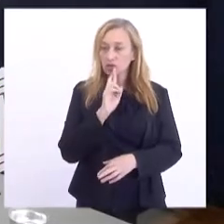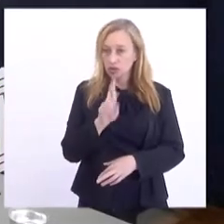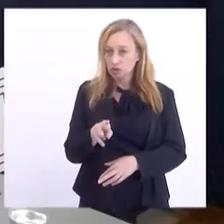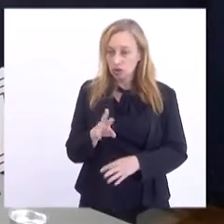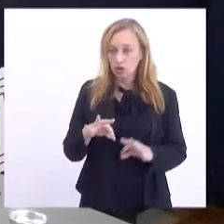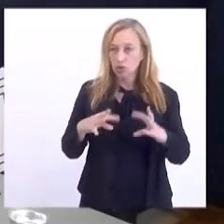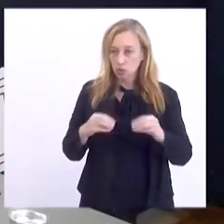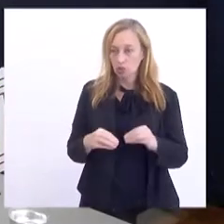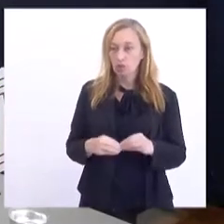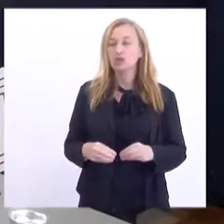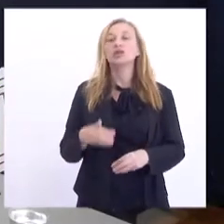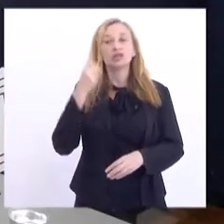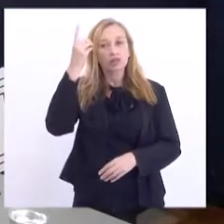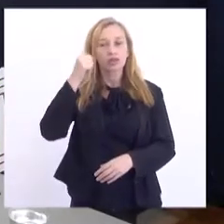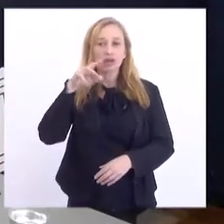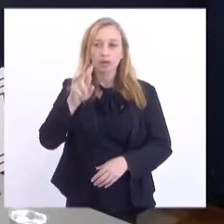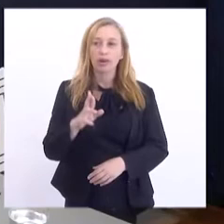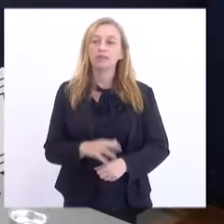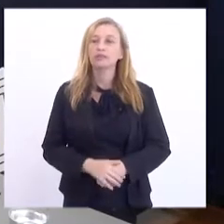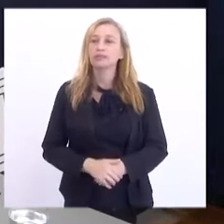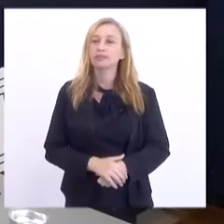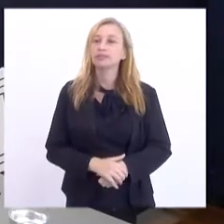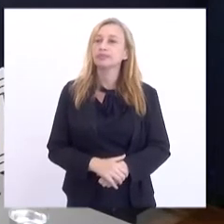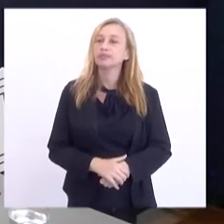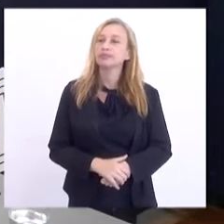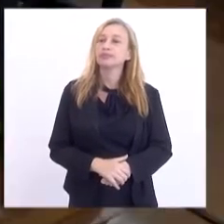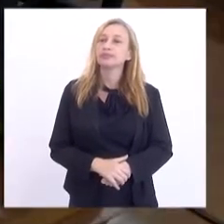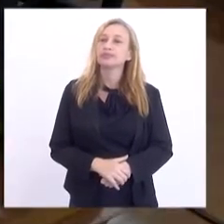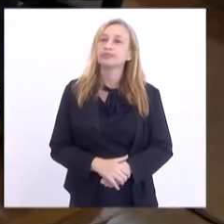responder Deputado Aliomar por favor